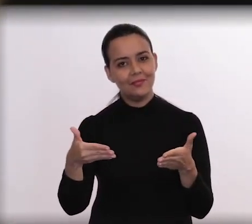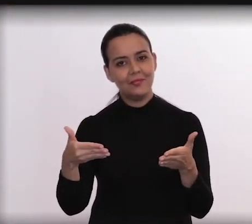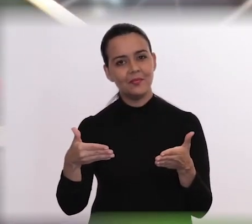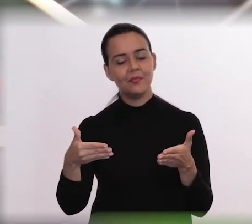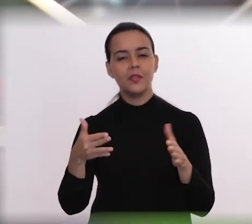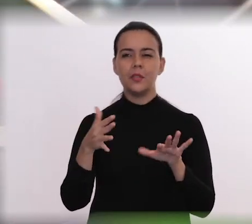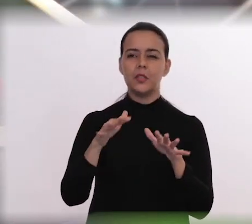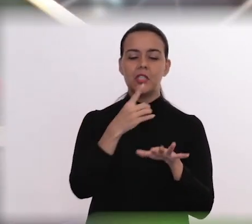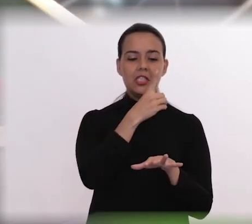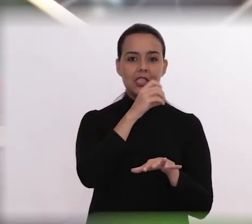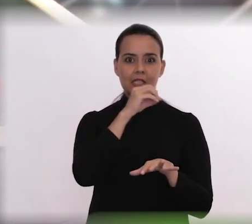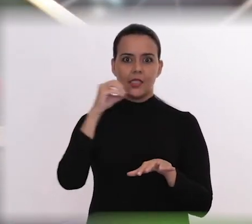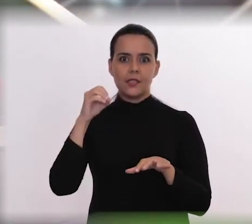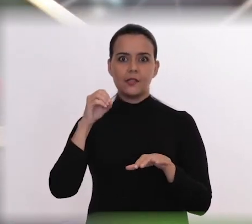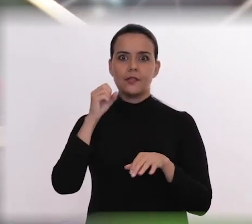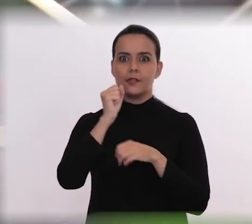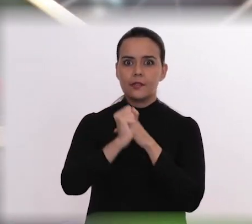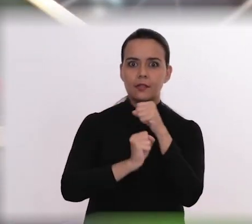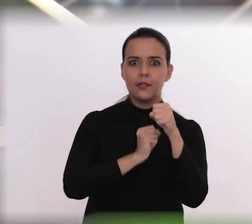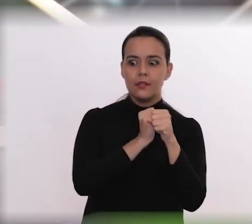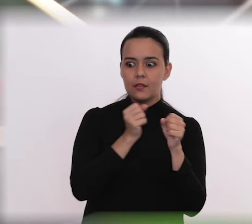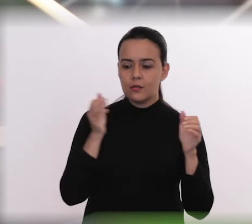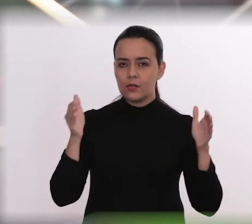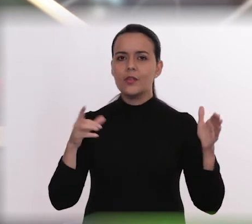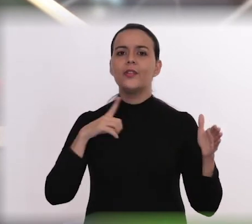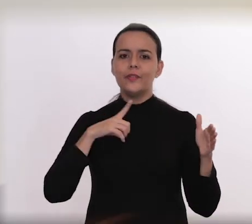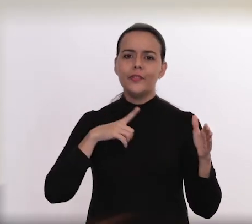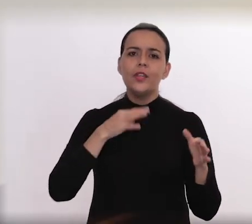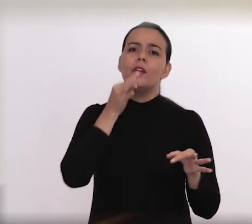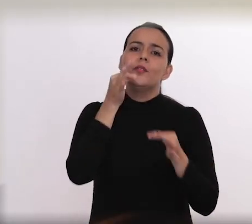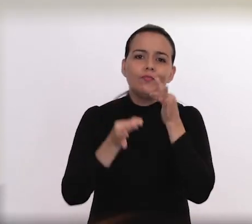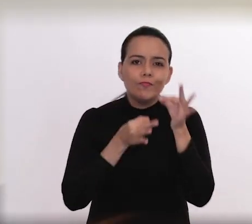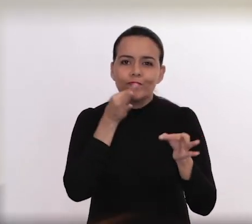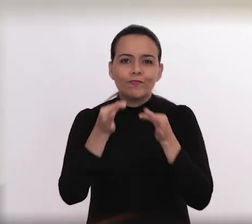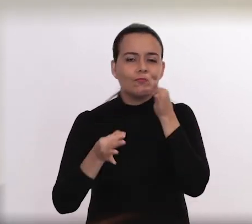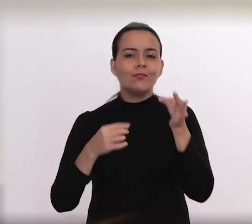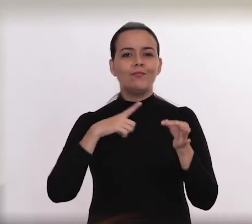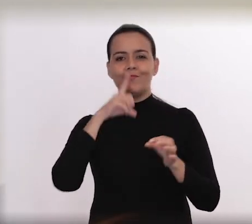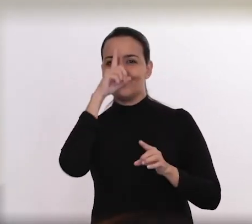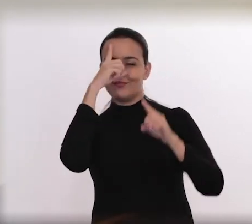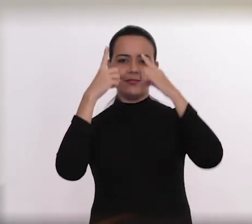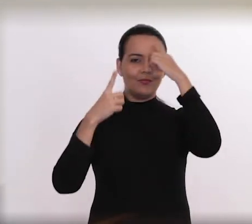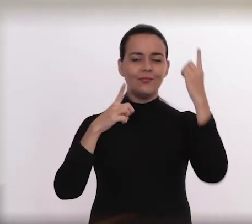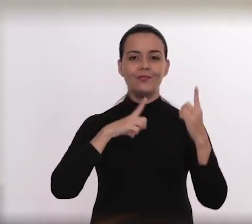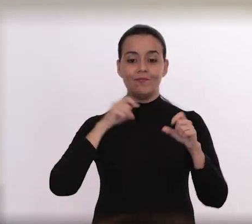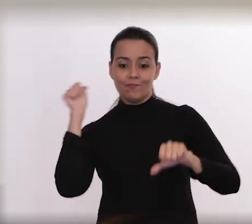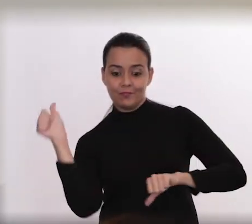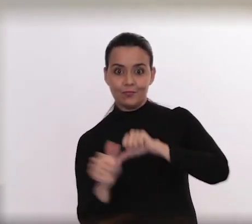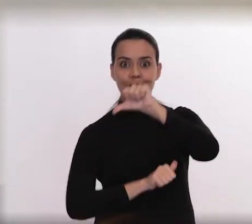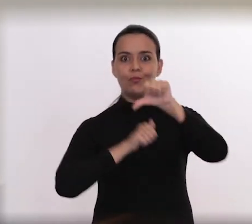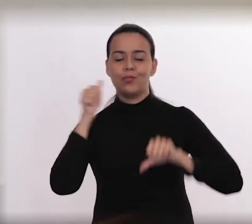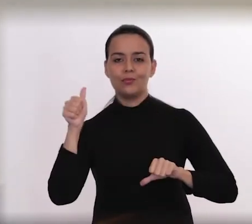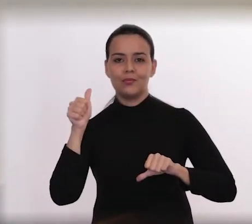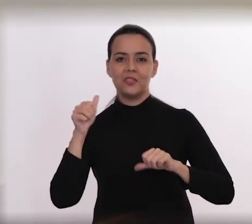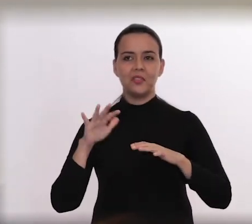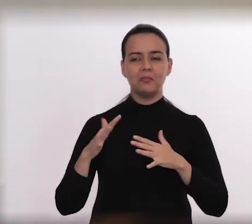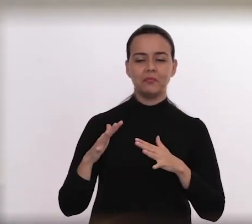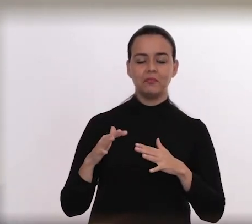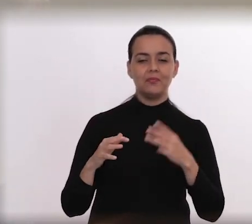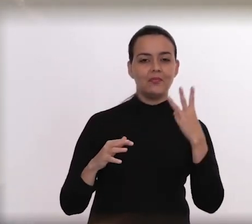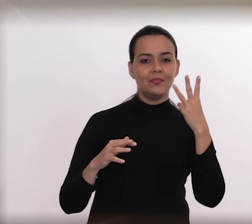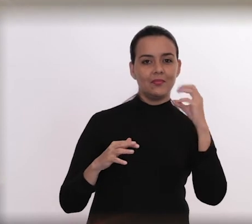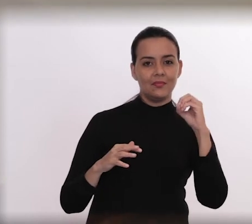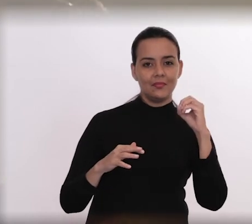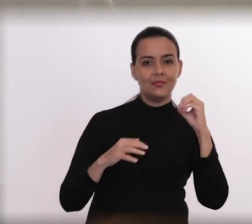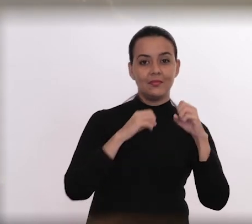uma série de polêmicas envolvendo o modernismo brasileiro. Durante algumas décadas, né, 30, 40, talvez até